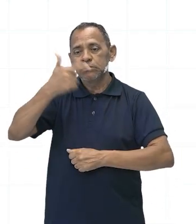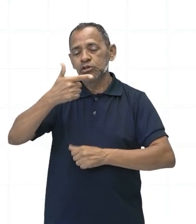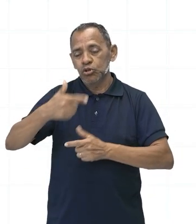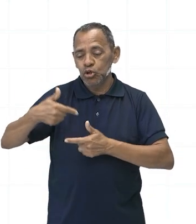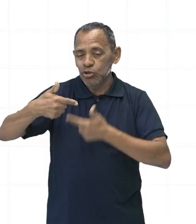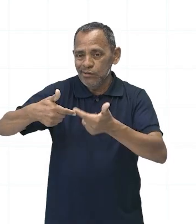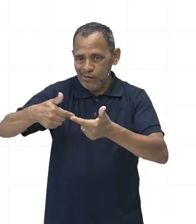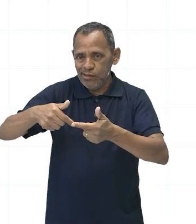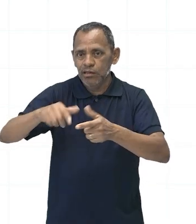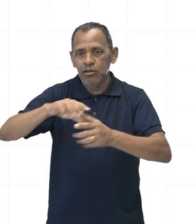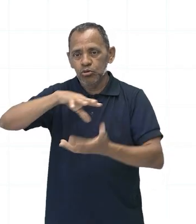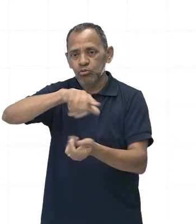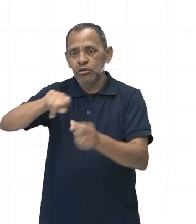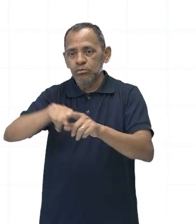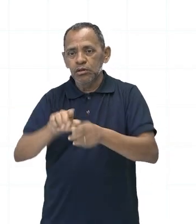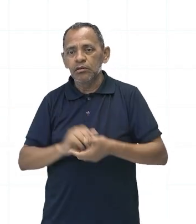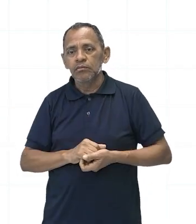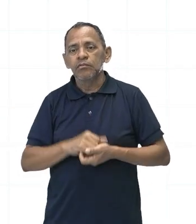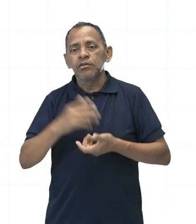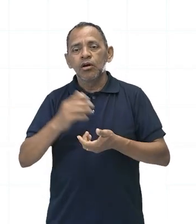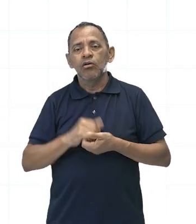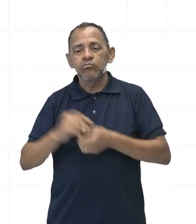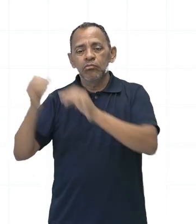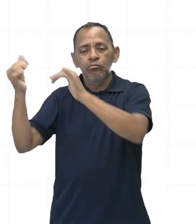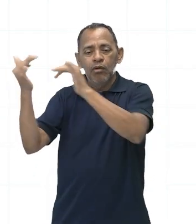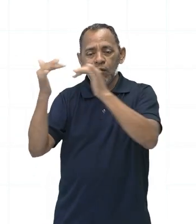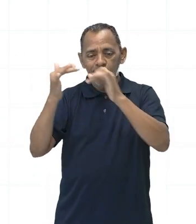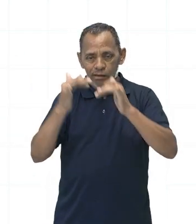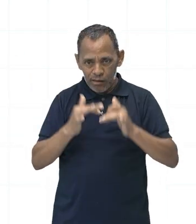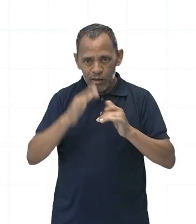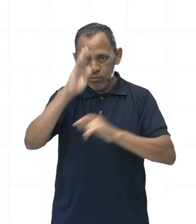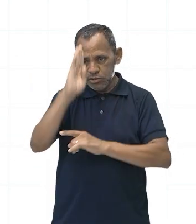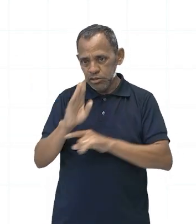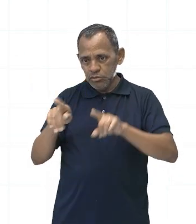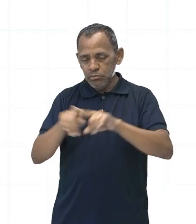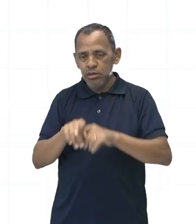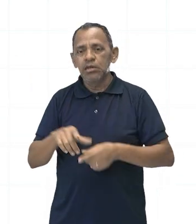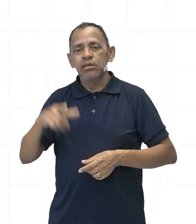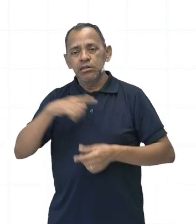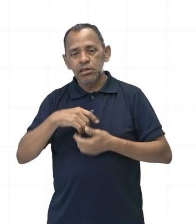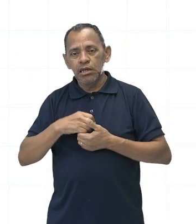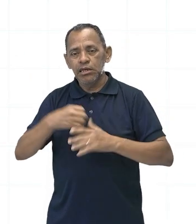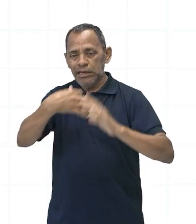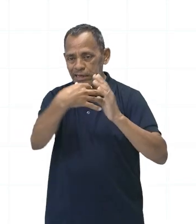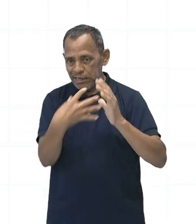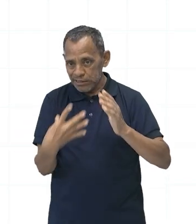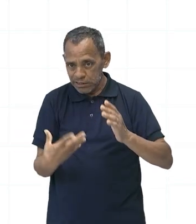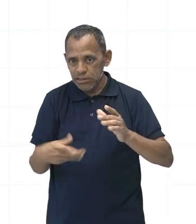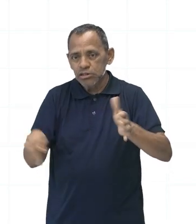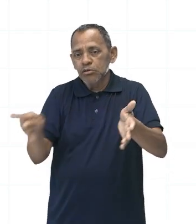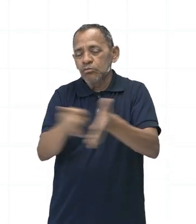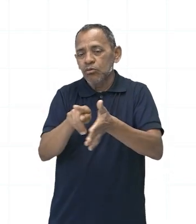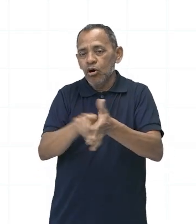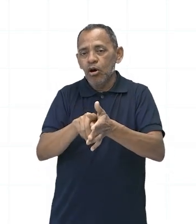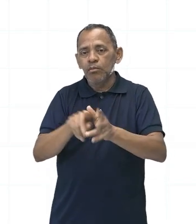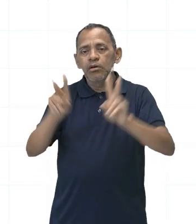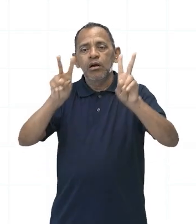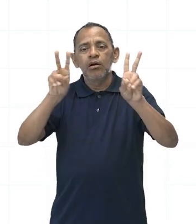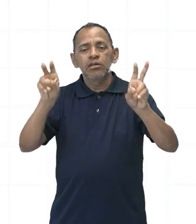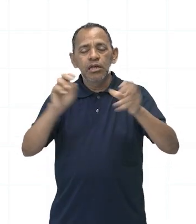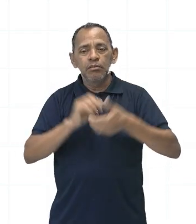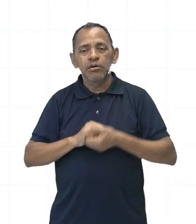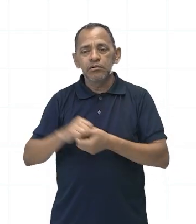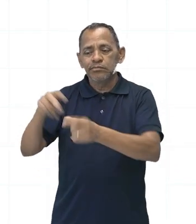Guerra Mundial. Então, vem para o Brasil, traz essas características e essa questão desses